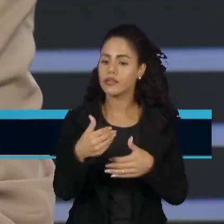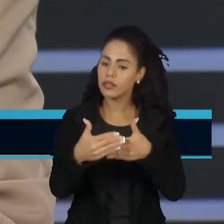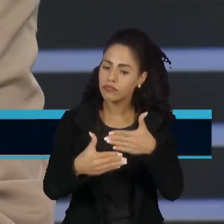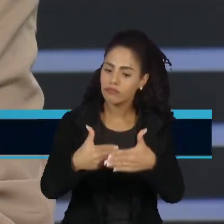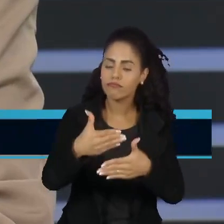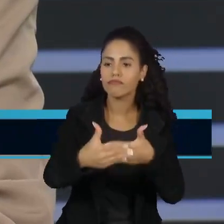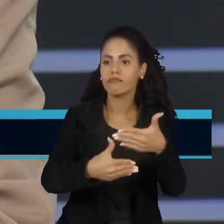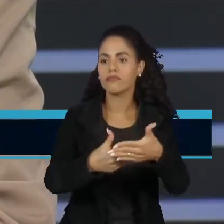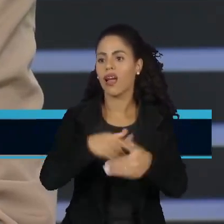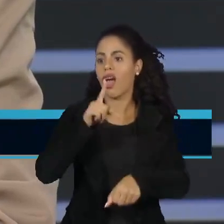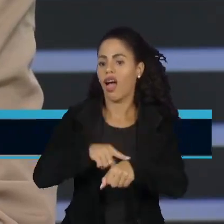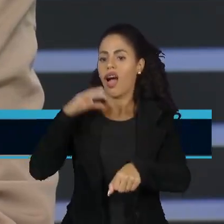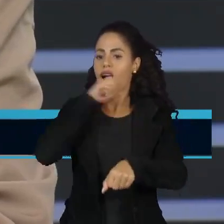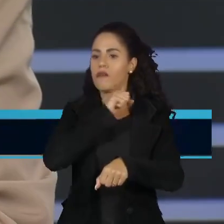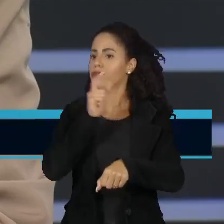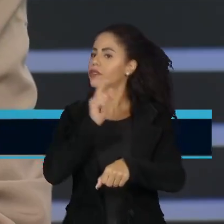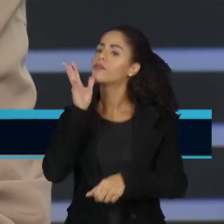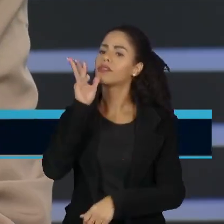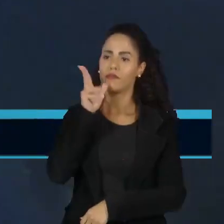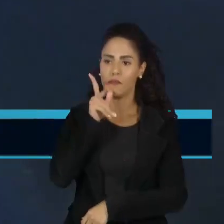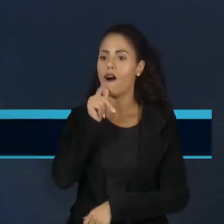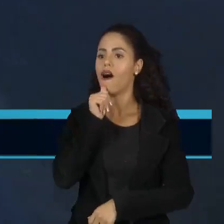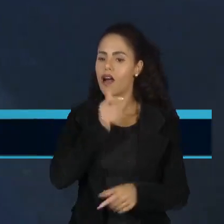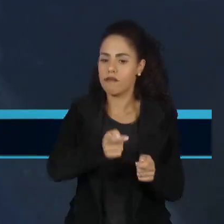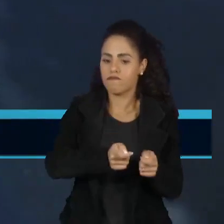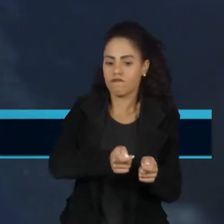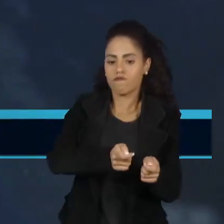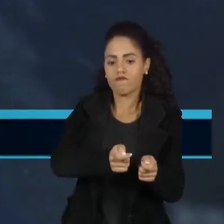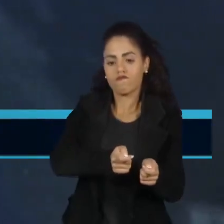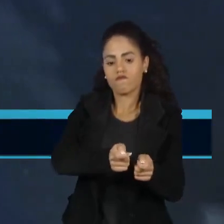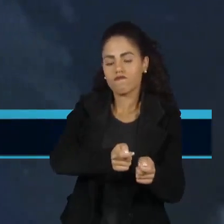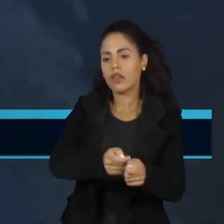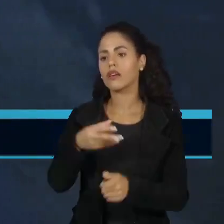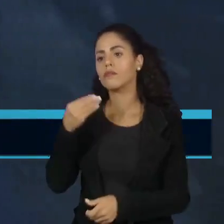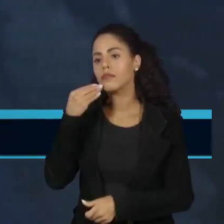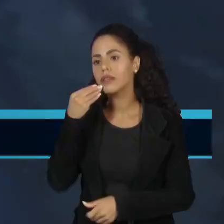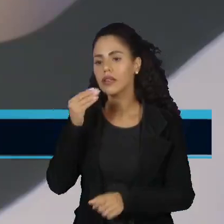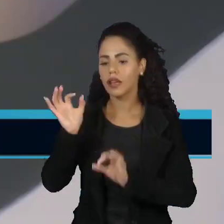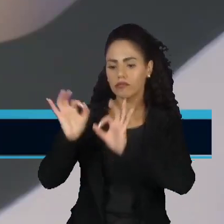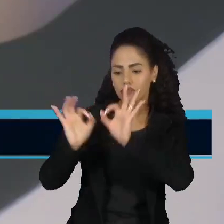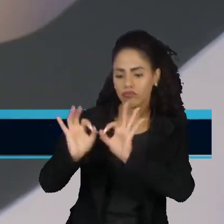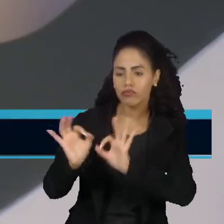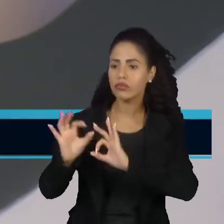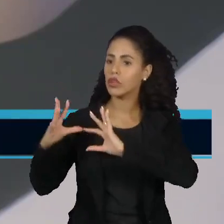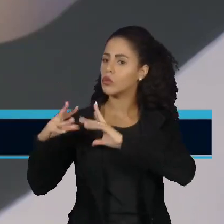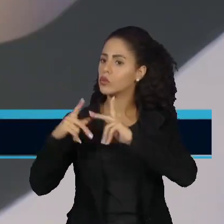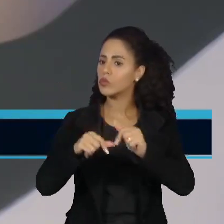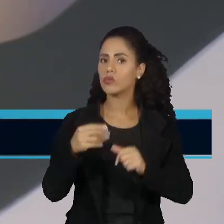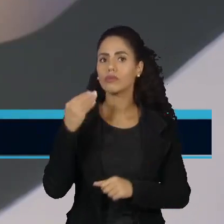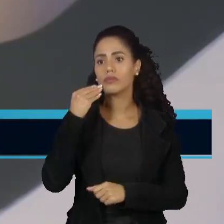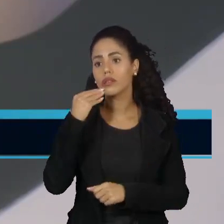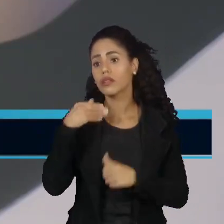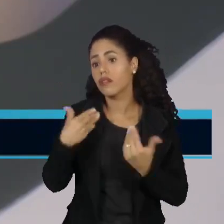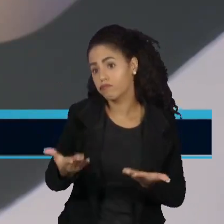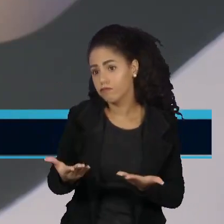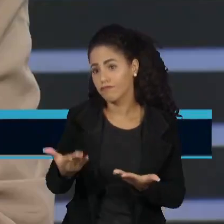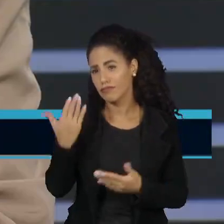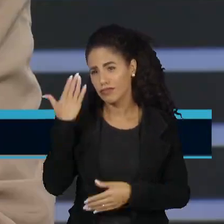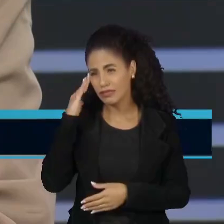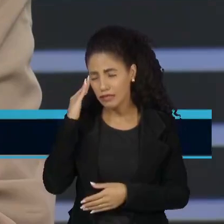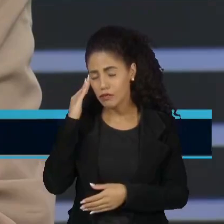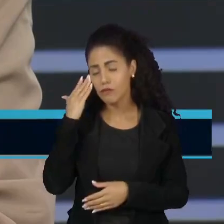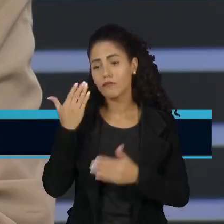anos, né? Uma tentativa que não está em tela de se buscar um ajuste a qualquer preço, em geral não funciona,